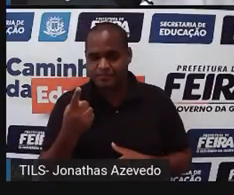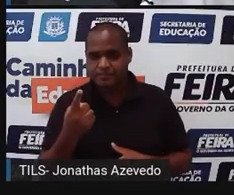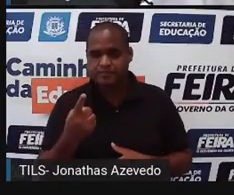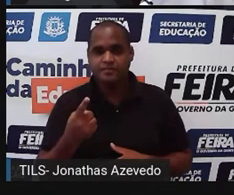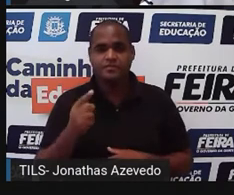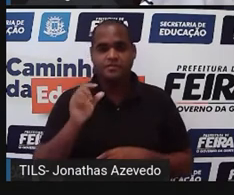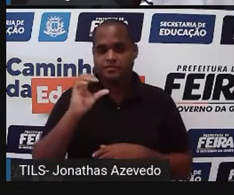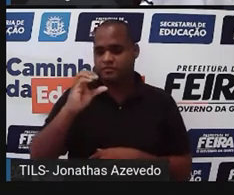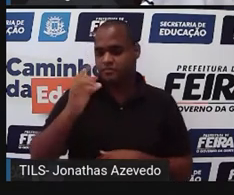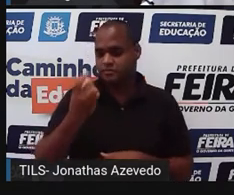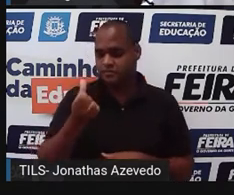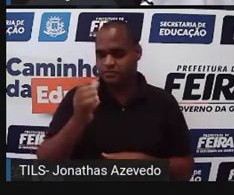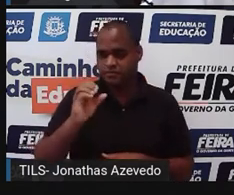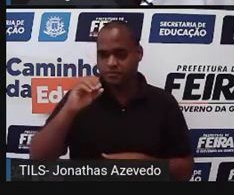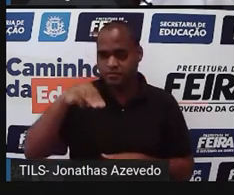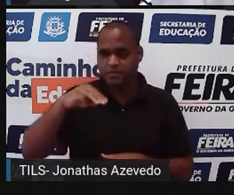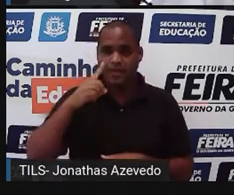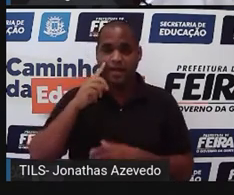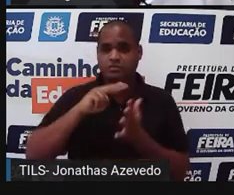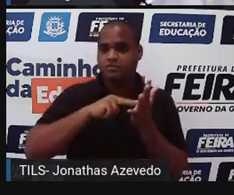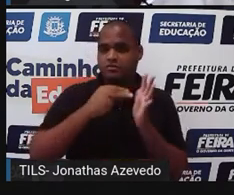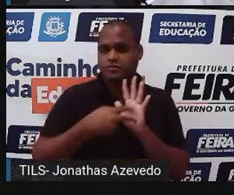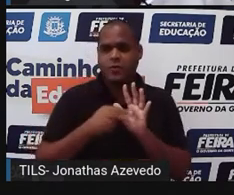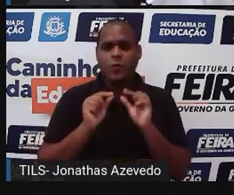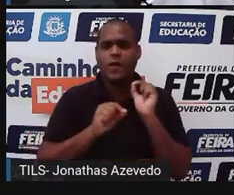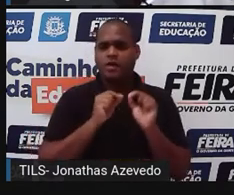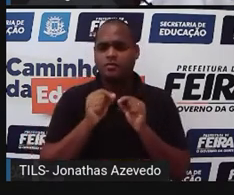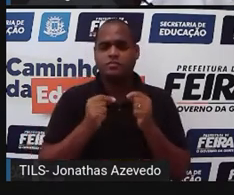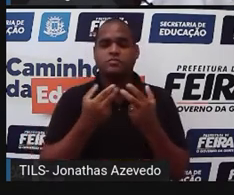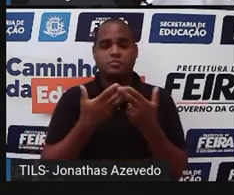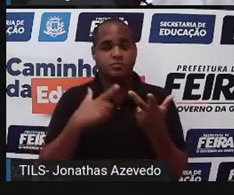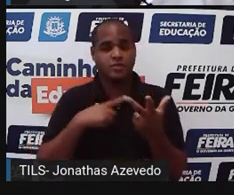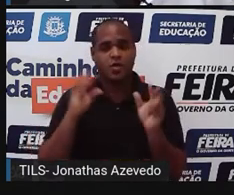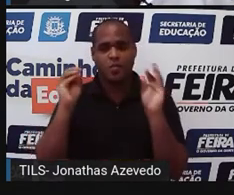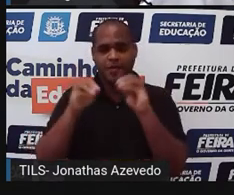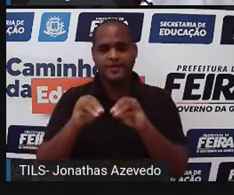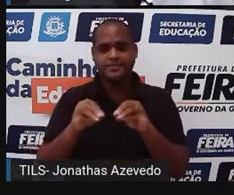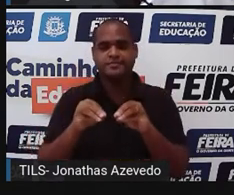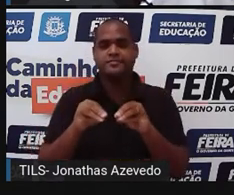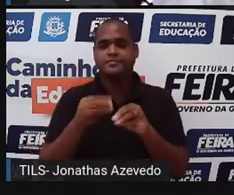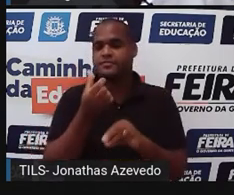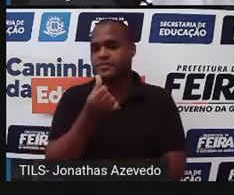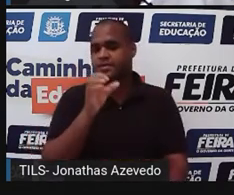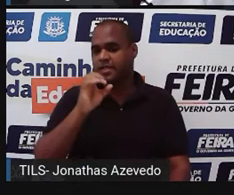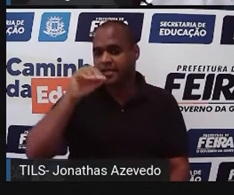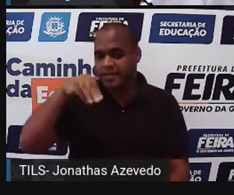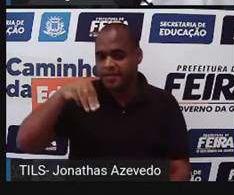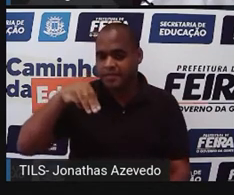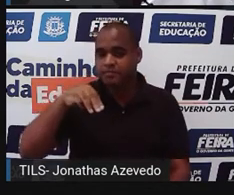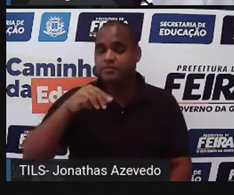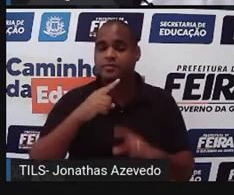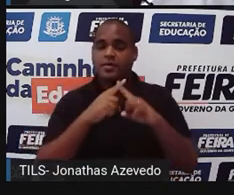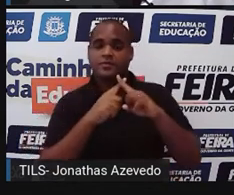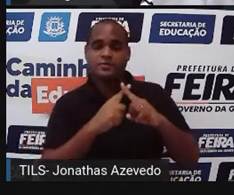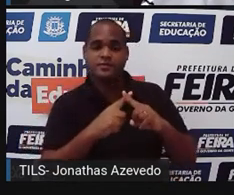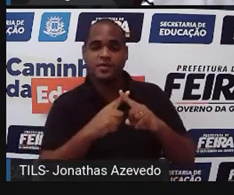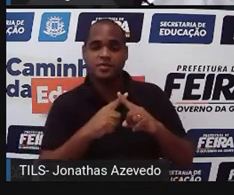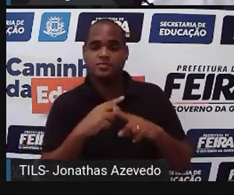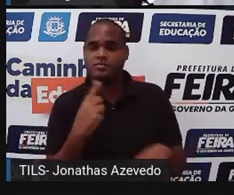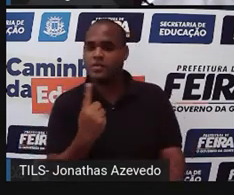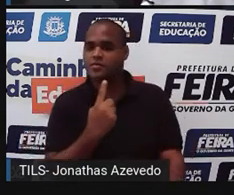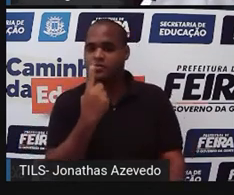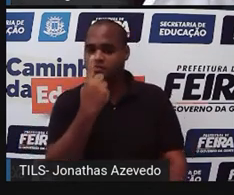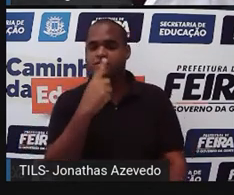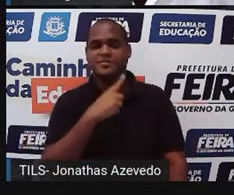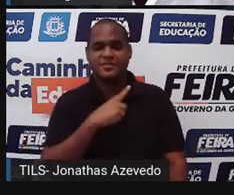seis centímetros ali significa cumprimento e eu vou colocar seis centímetros vezes a